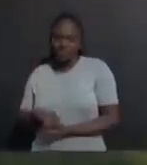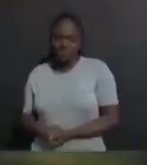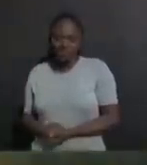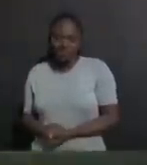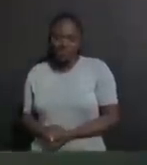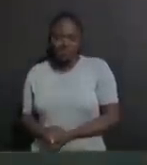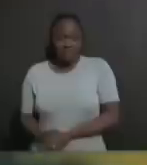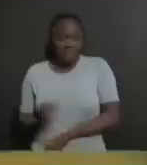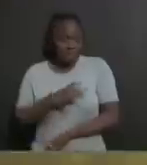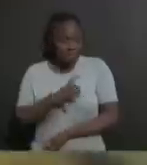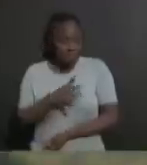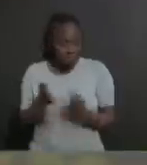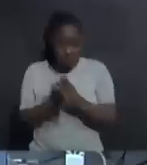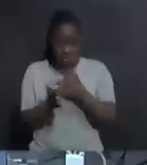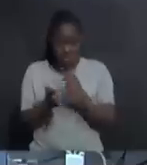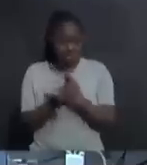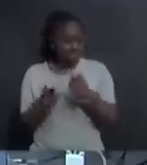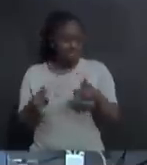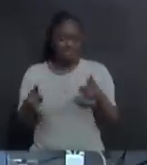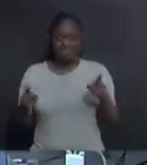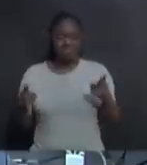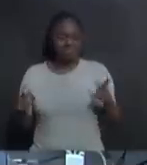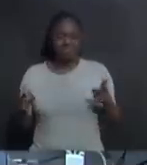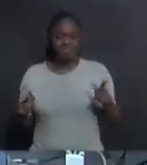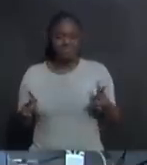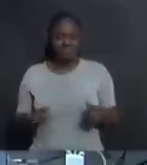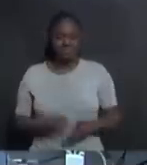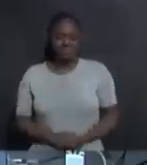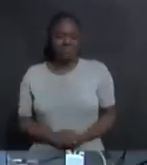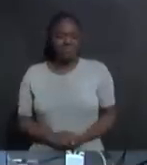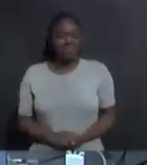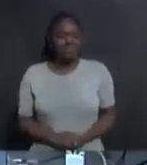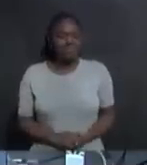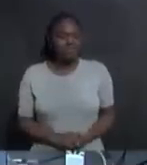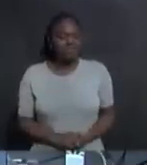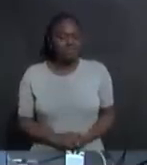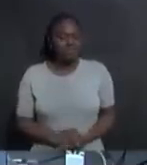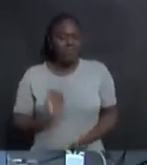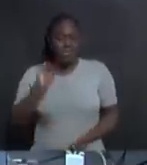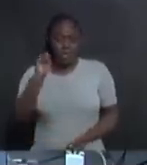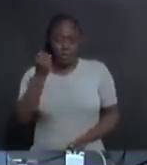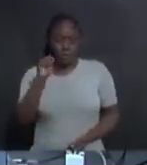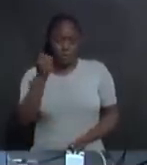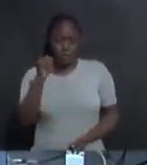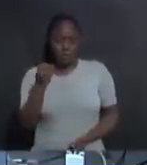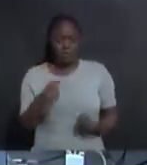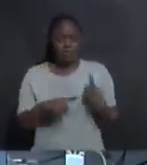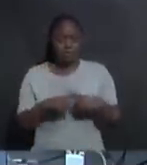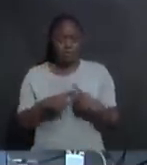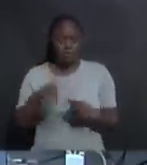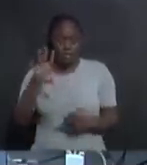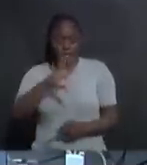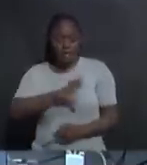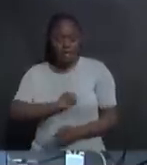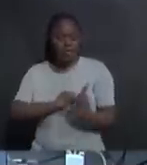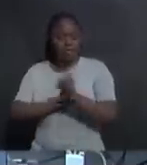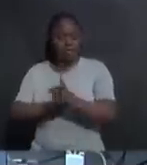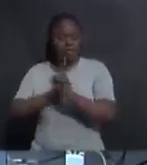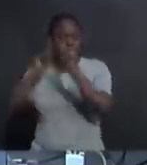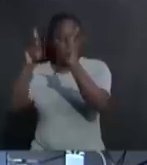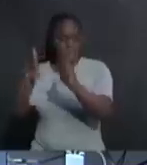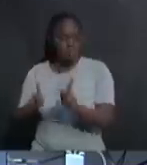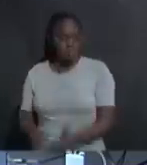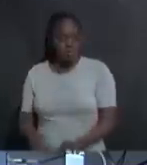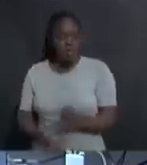Não tenha medo de errar. Não tenha medo de errar. Oitavo motivo que a gente não profetiza: porque não ama as pessoas.